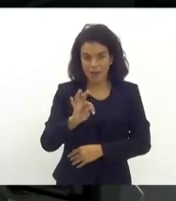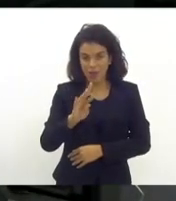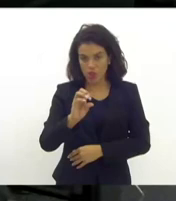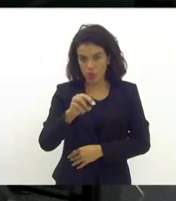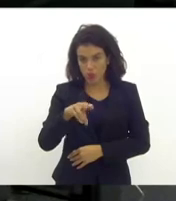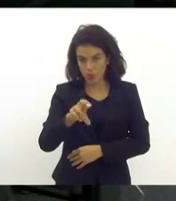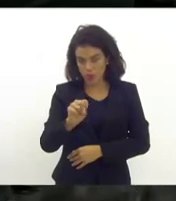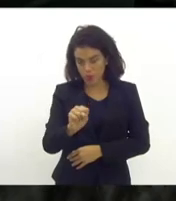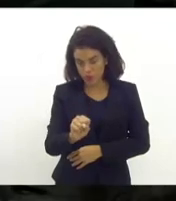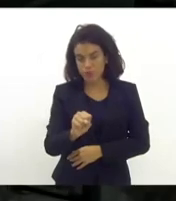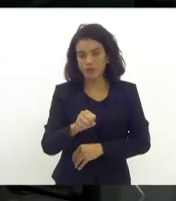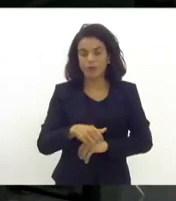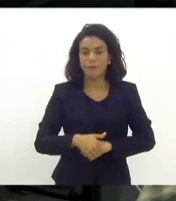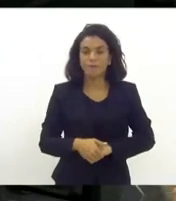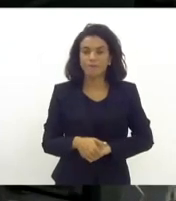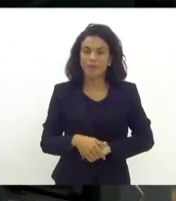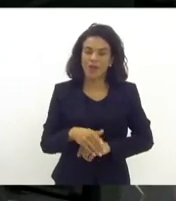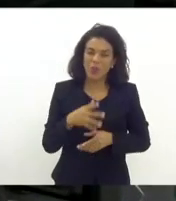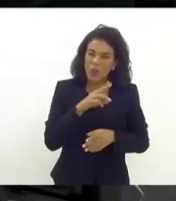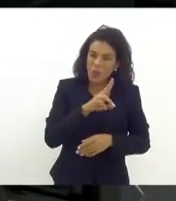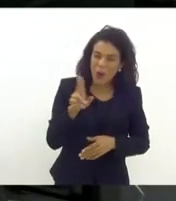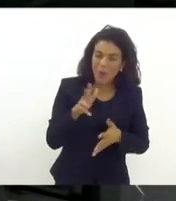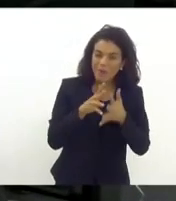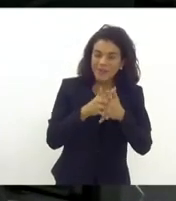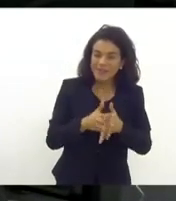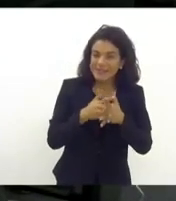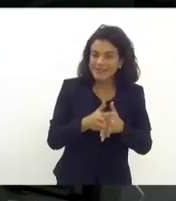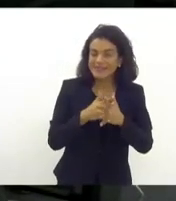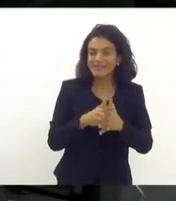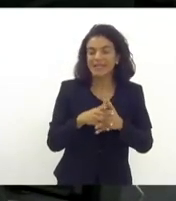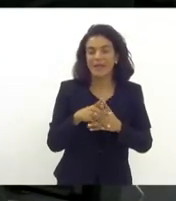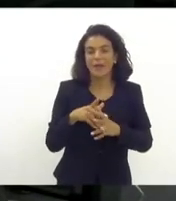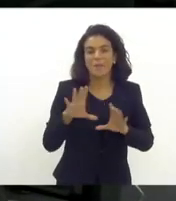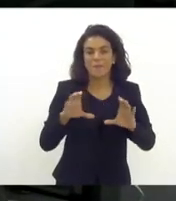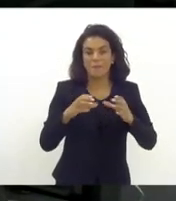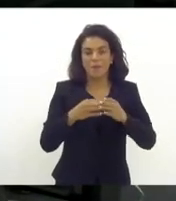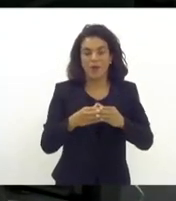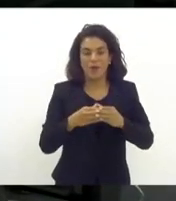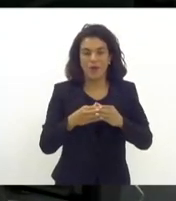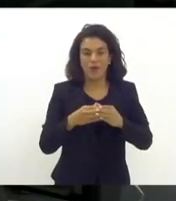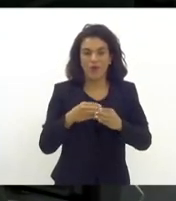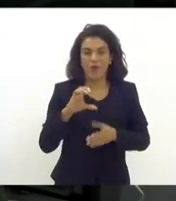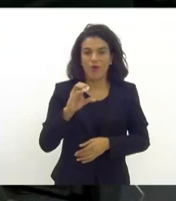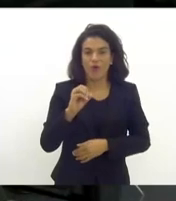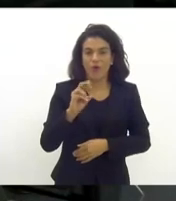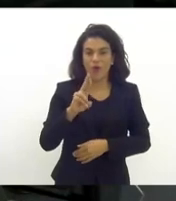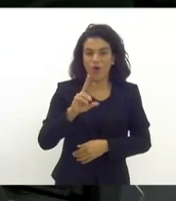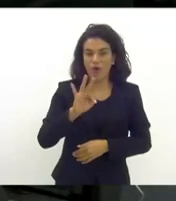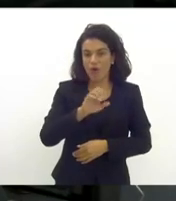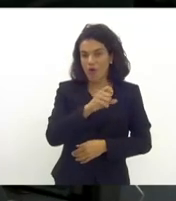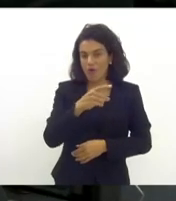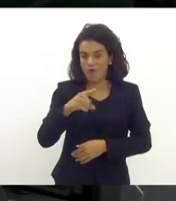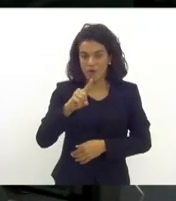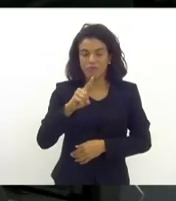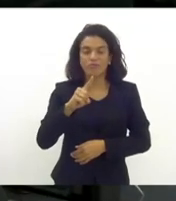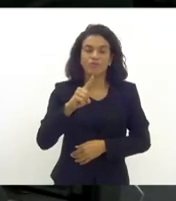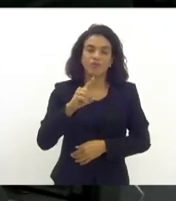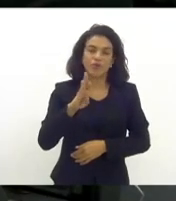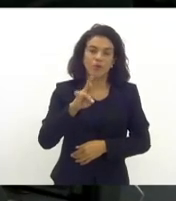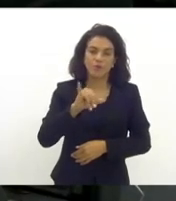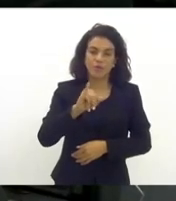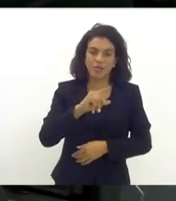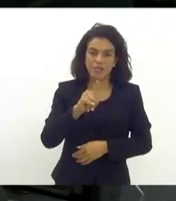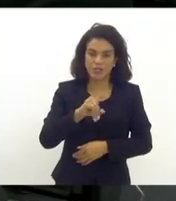Klein é um pouco complicado esse nome do bloco órfãos do Brizola Fábio Florence